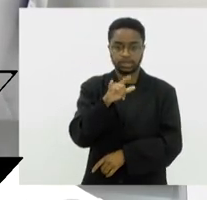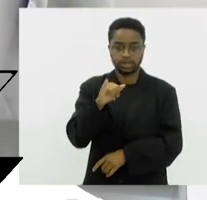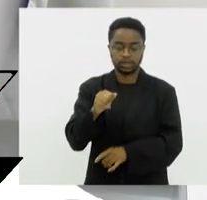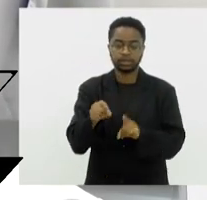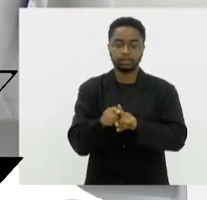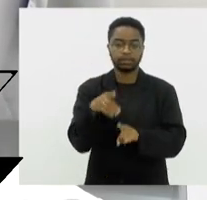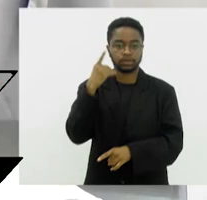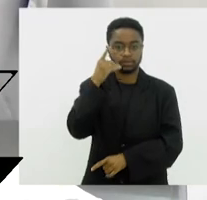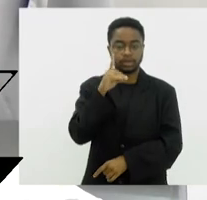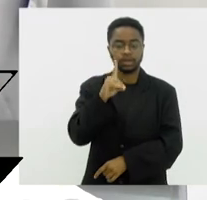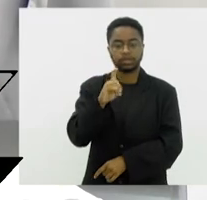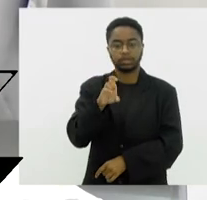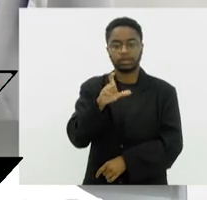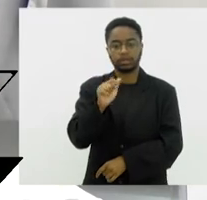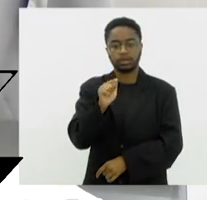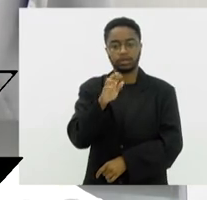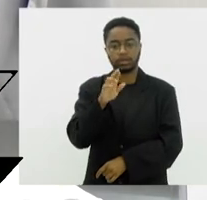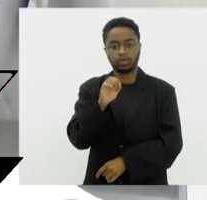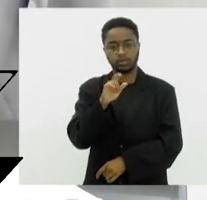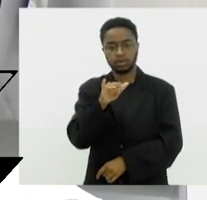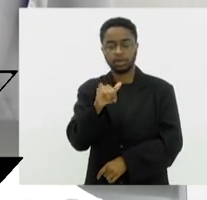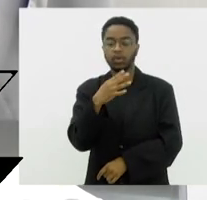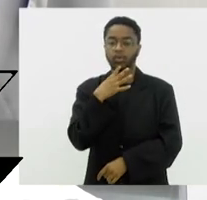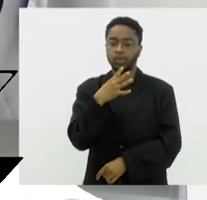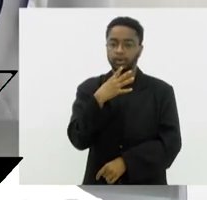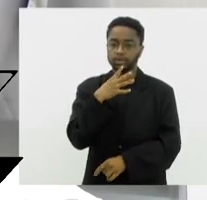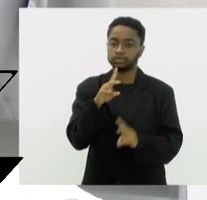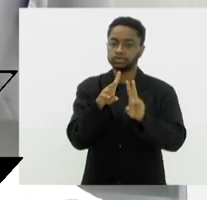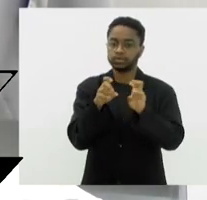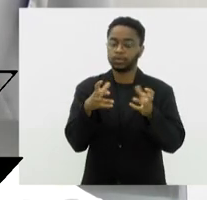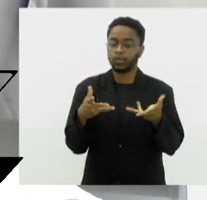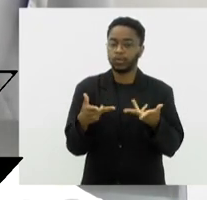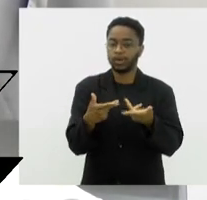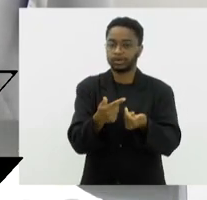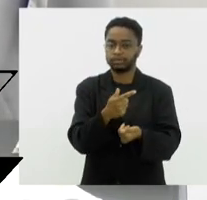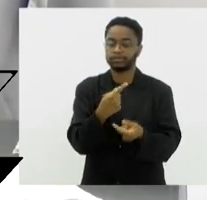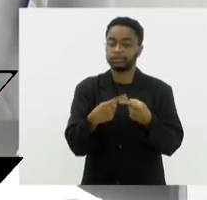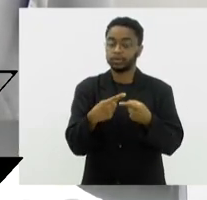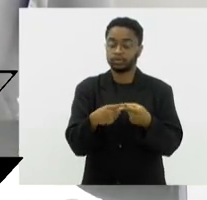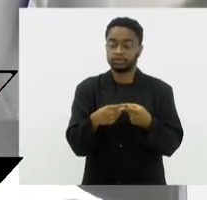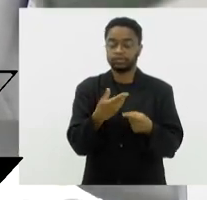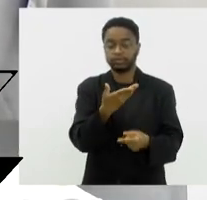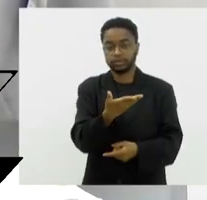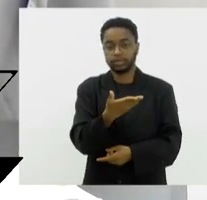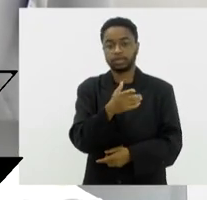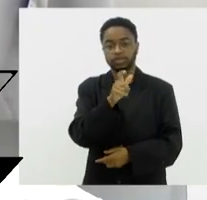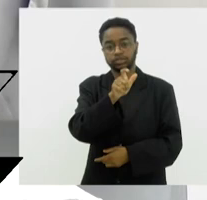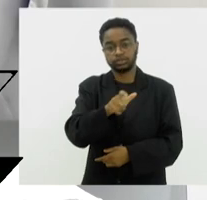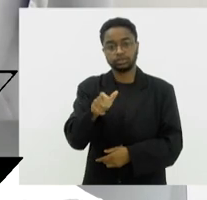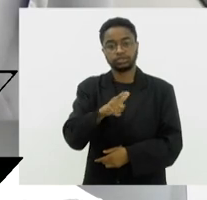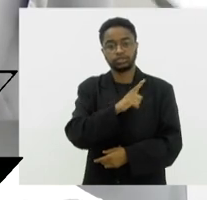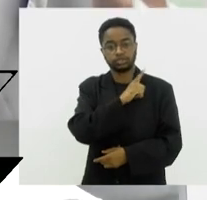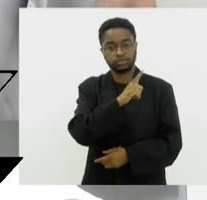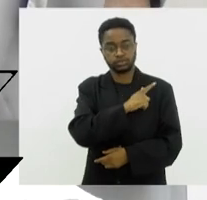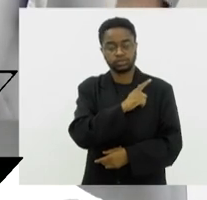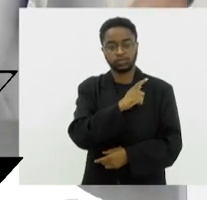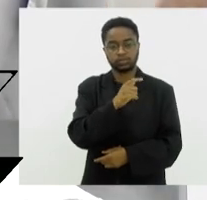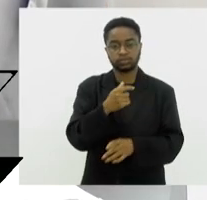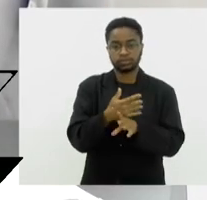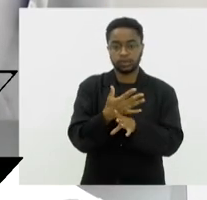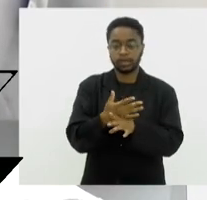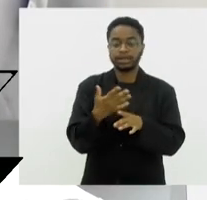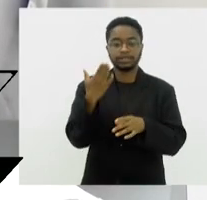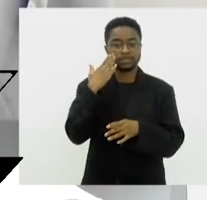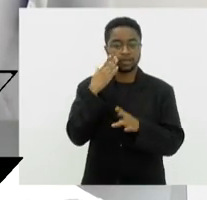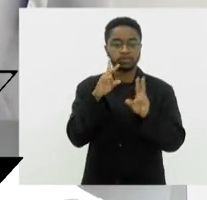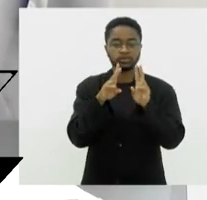deputado Delaroli, conhecem bem, inclusive, na qualidade de gestores municipais e que sabem não só essas covardias, sob o ponto de